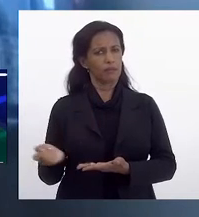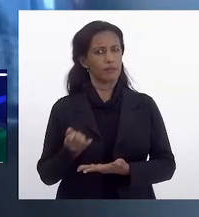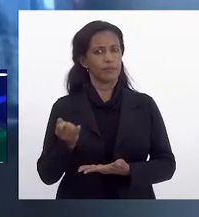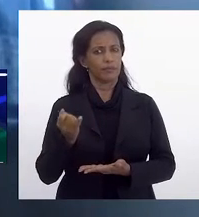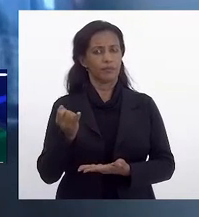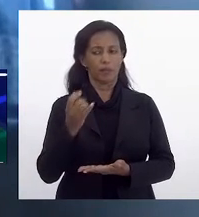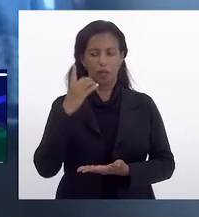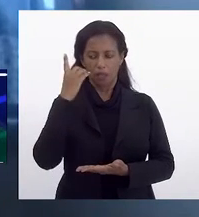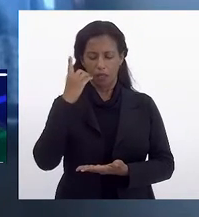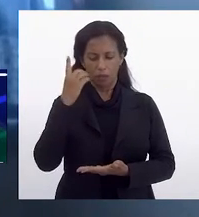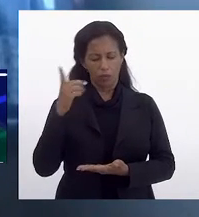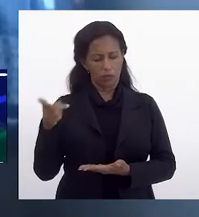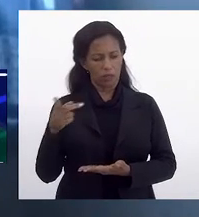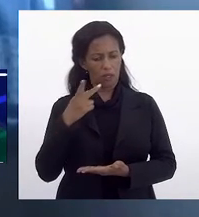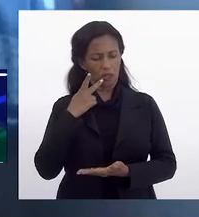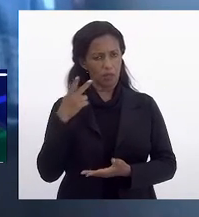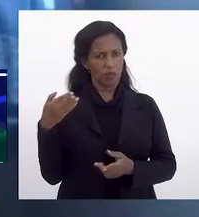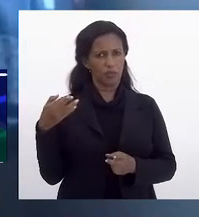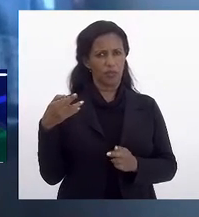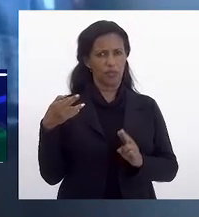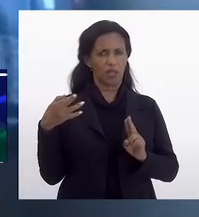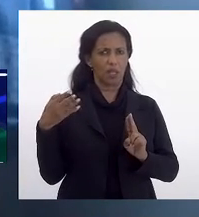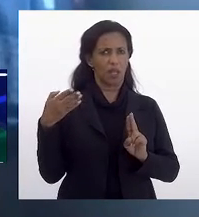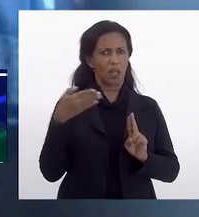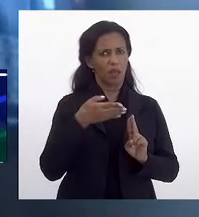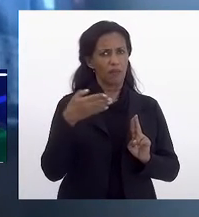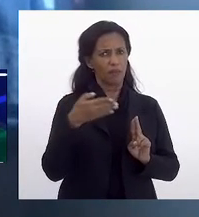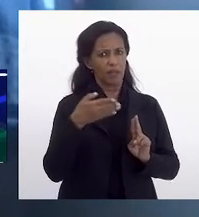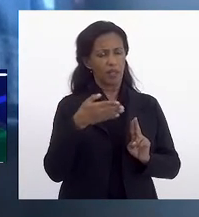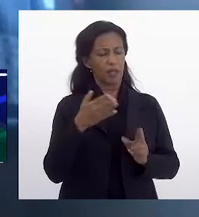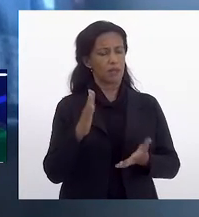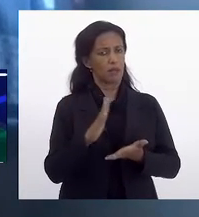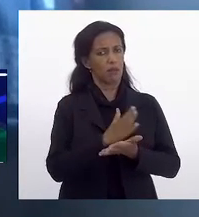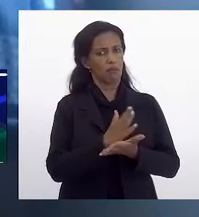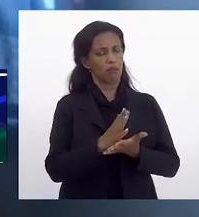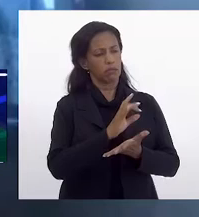A deputada acabou de fazer referência a algumas